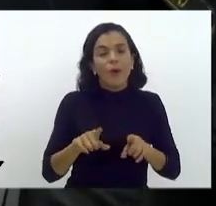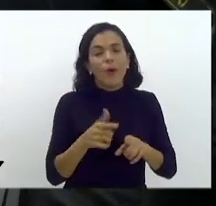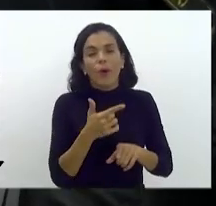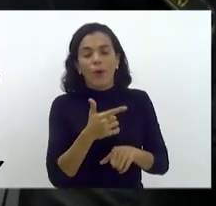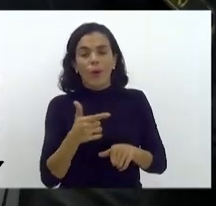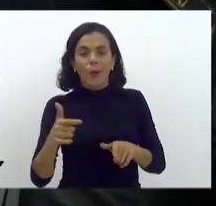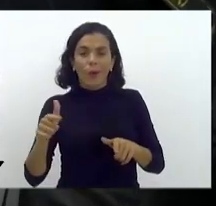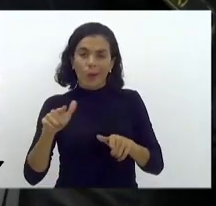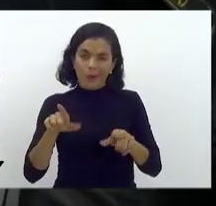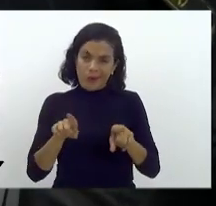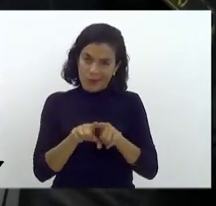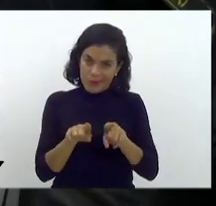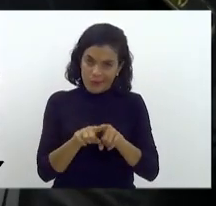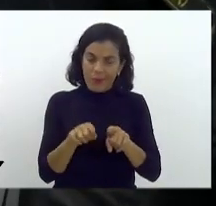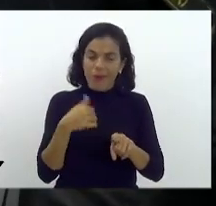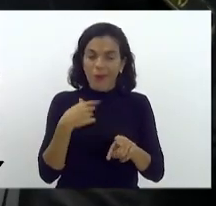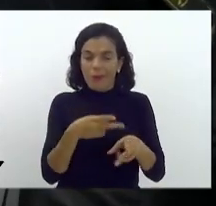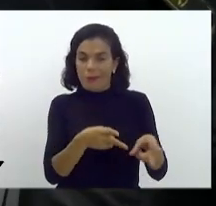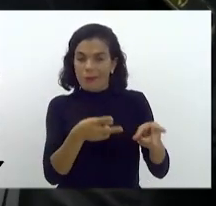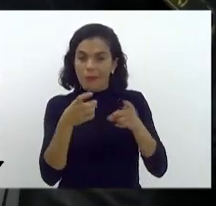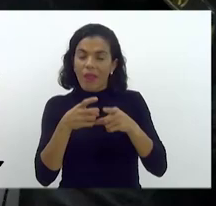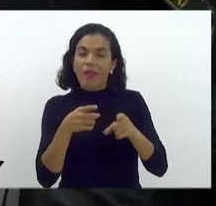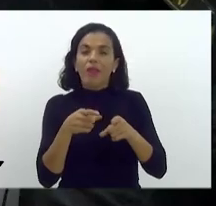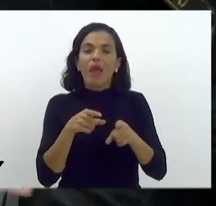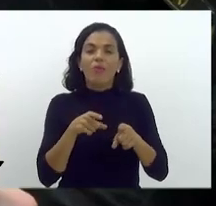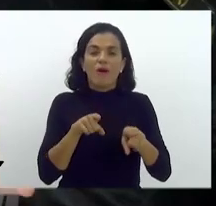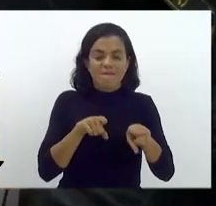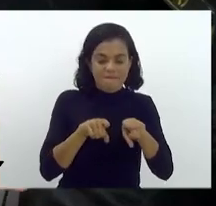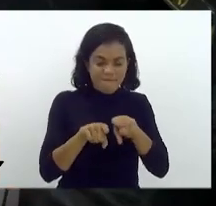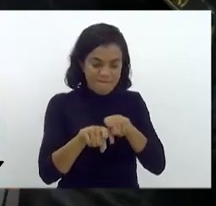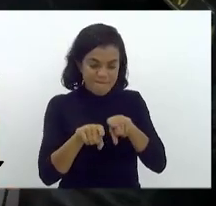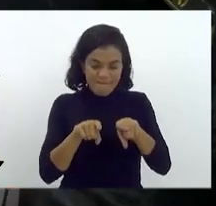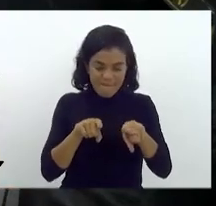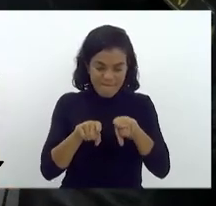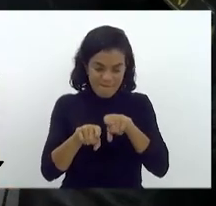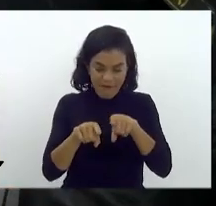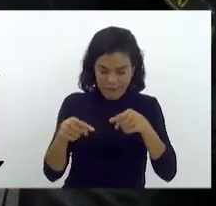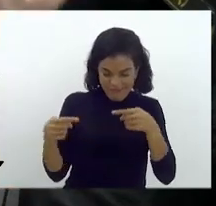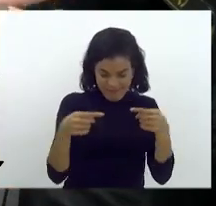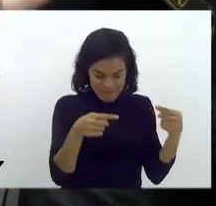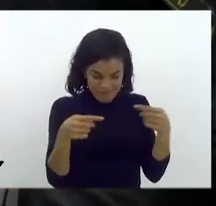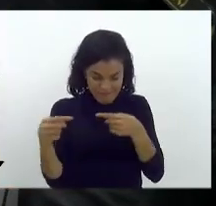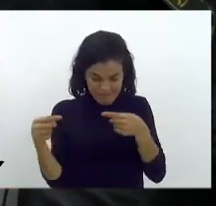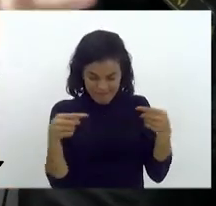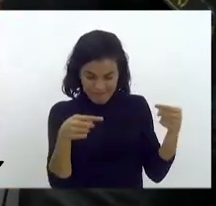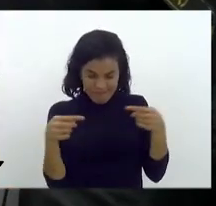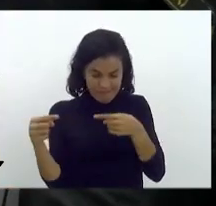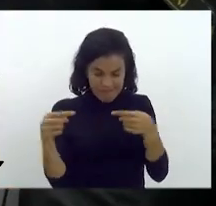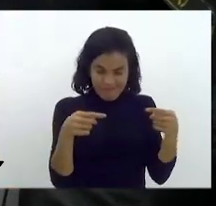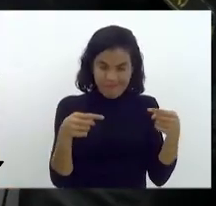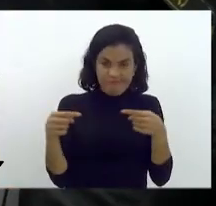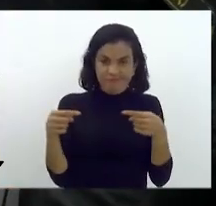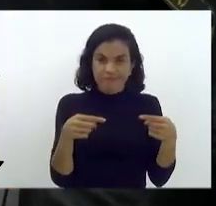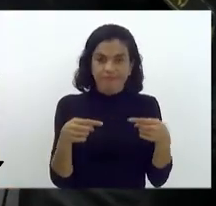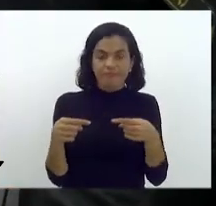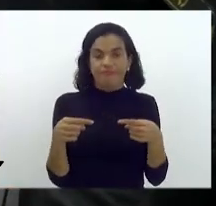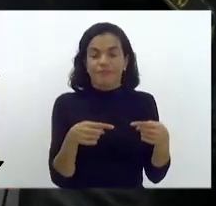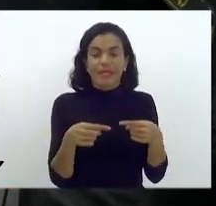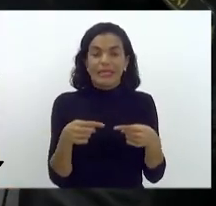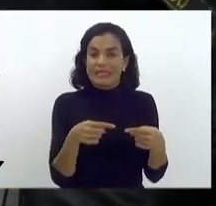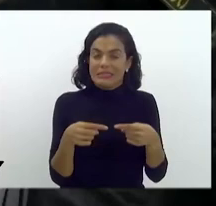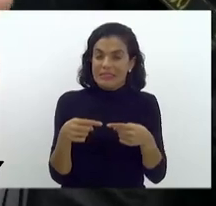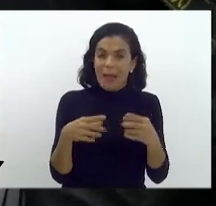não é entendimento que a concorrência errada e que envolve essa essa